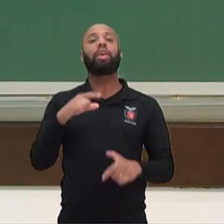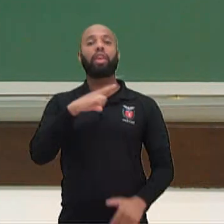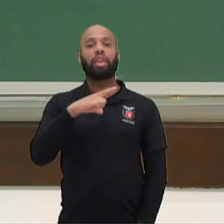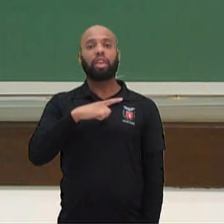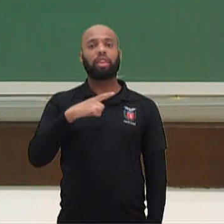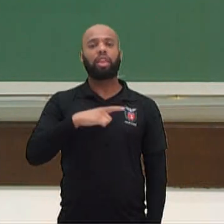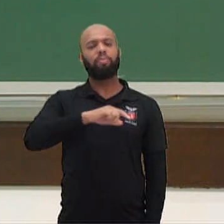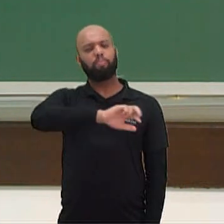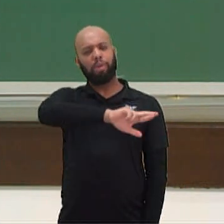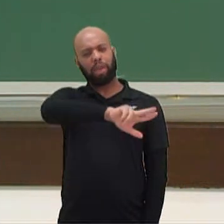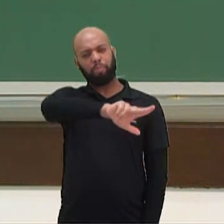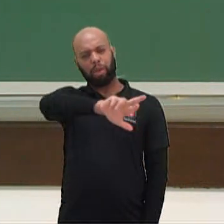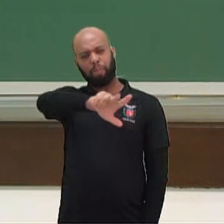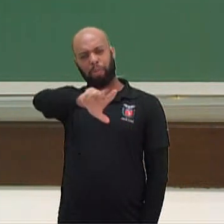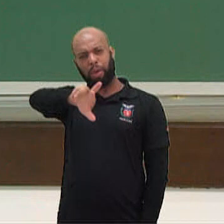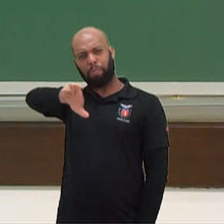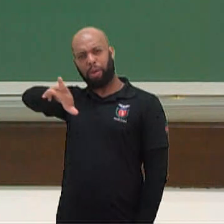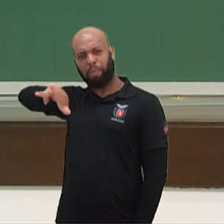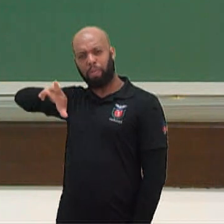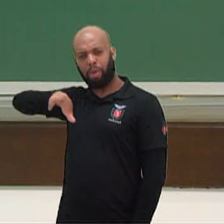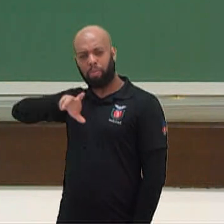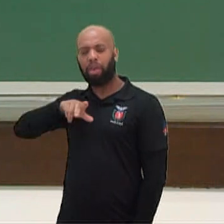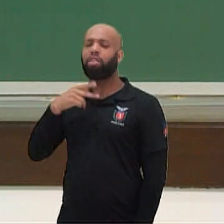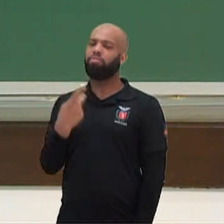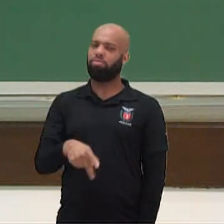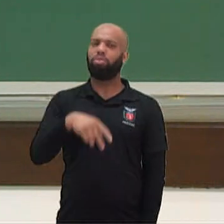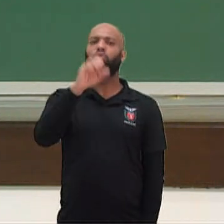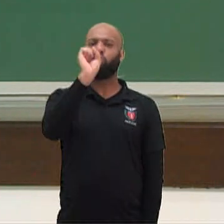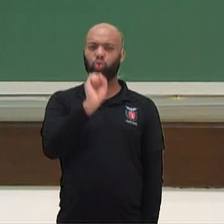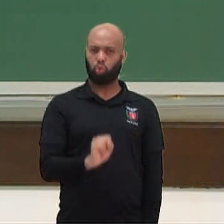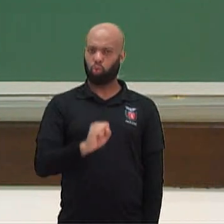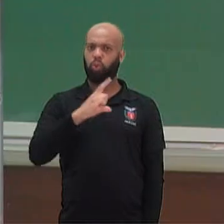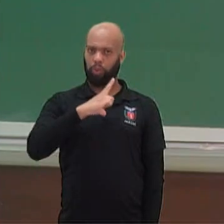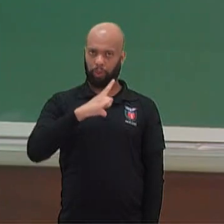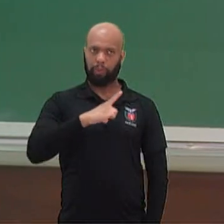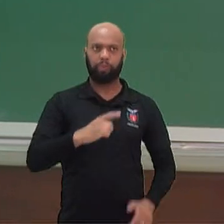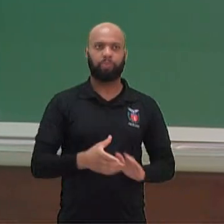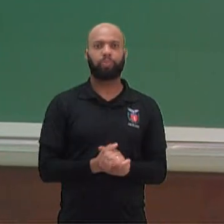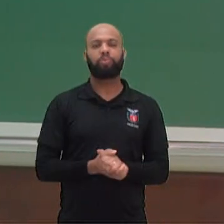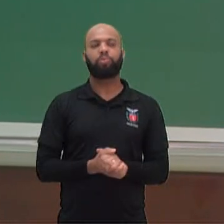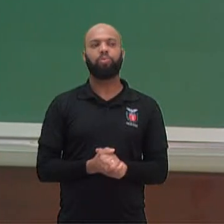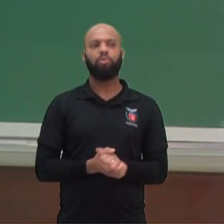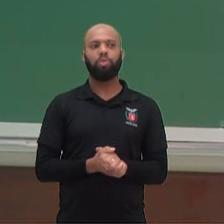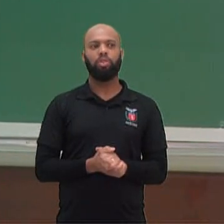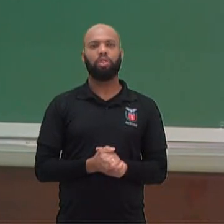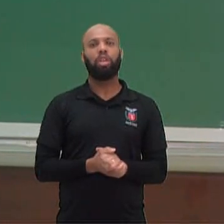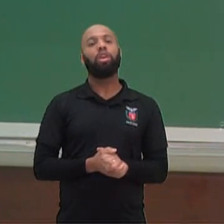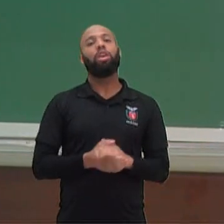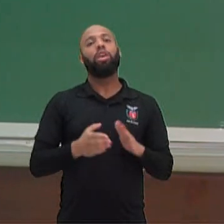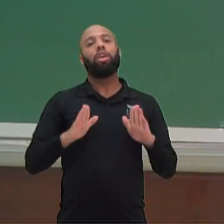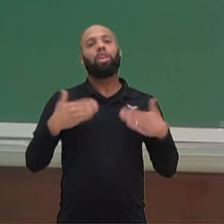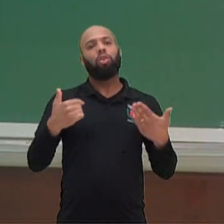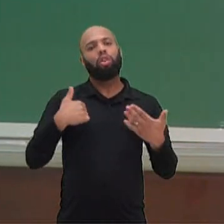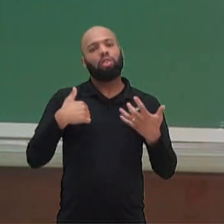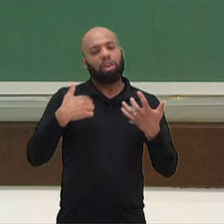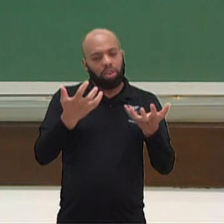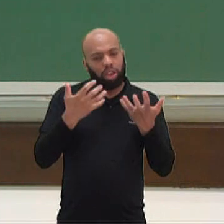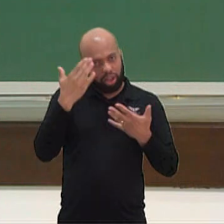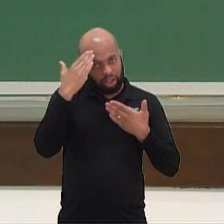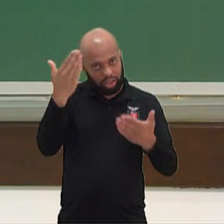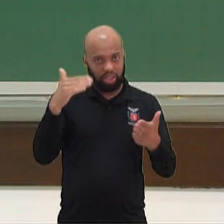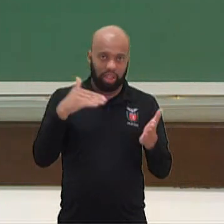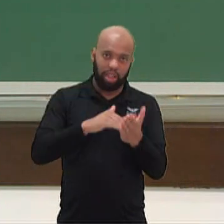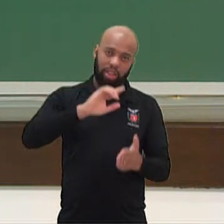grande diversidade também aqui na região sul, ok? Então, muito obrigada. Até